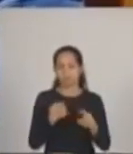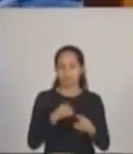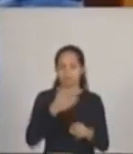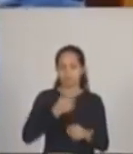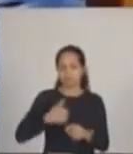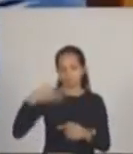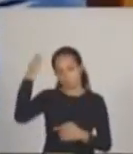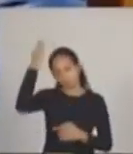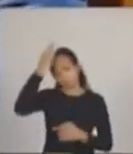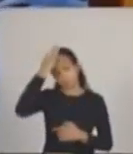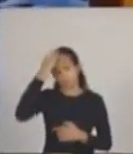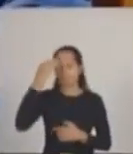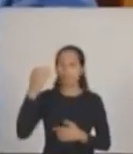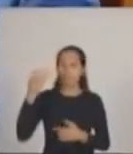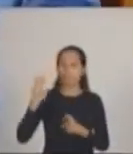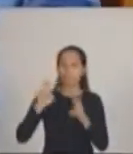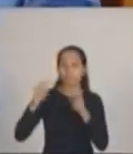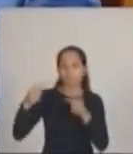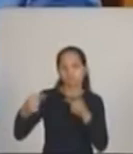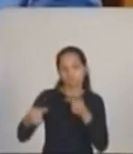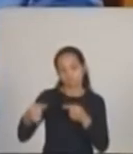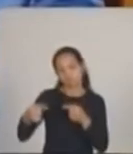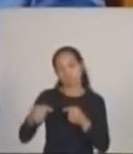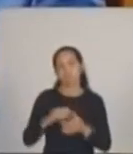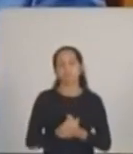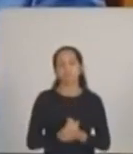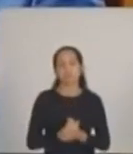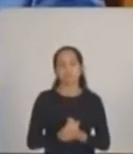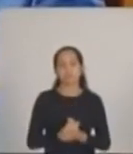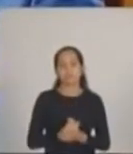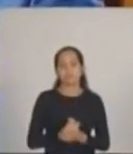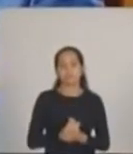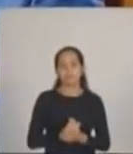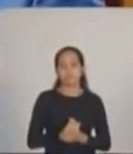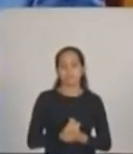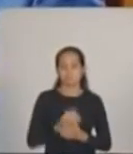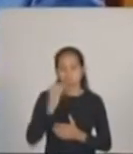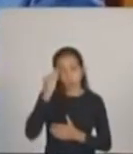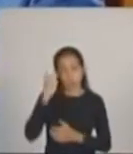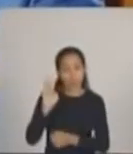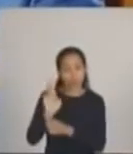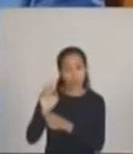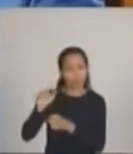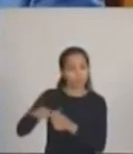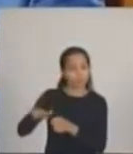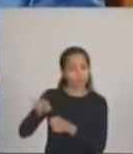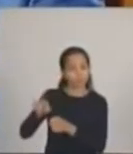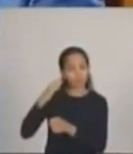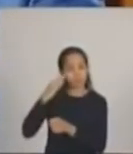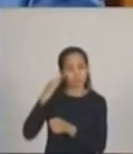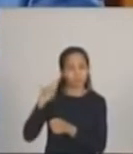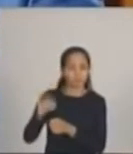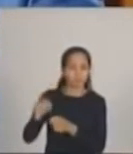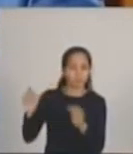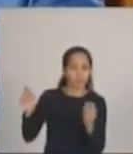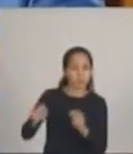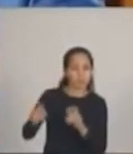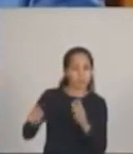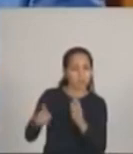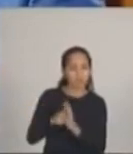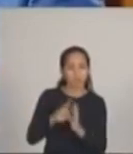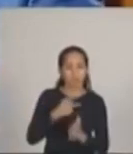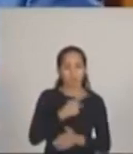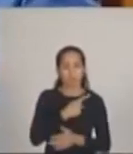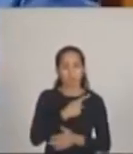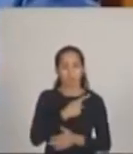Estado. No voto, no entendimento da Procuradoria do Governo do Estado, essa é uma competência privativa do Presidente